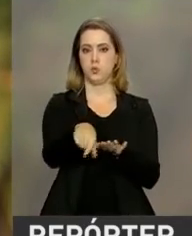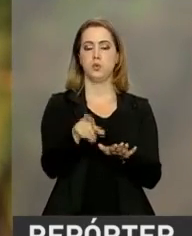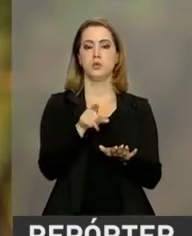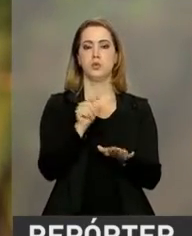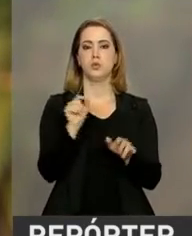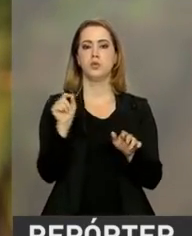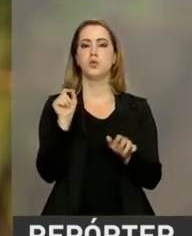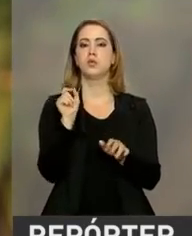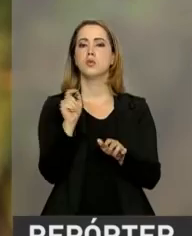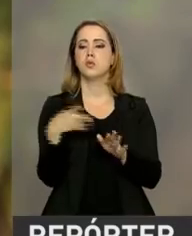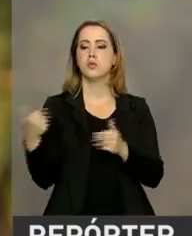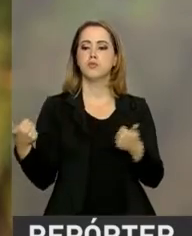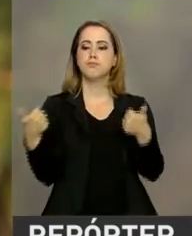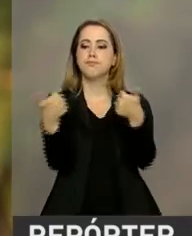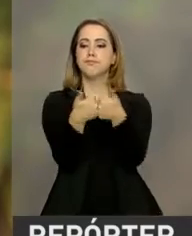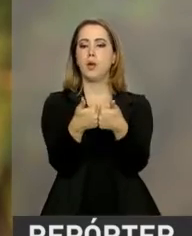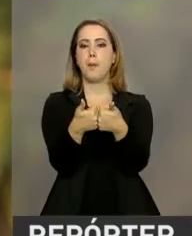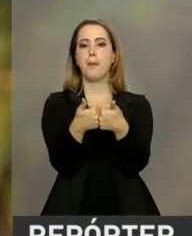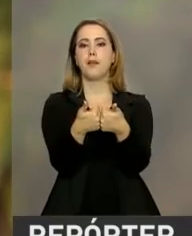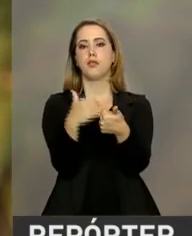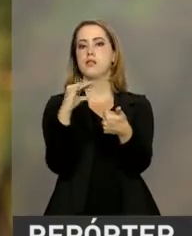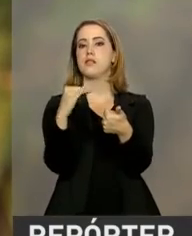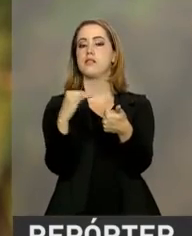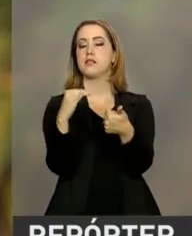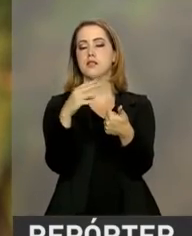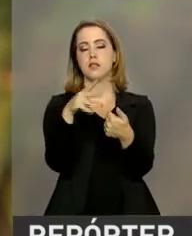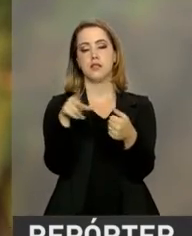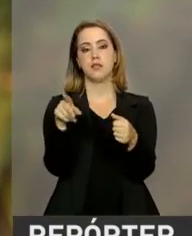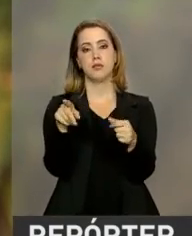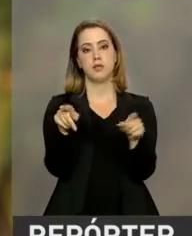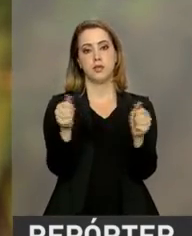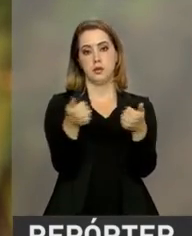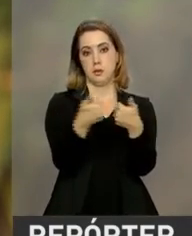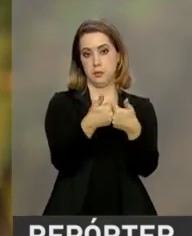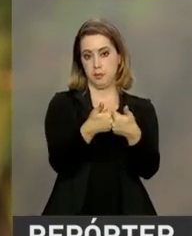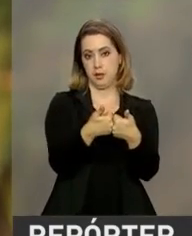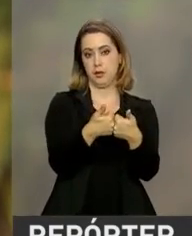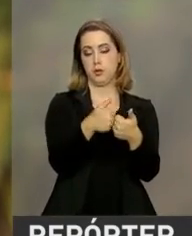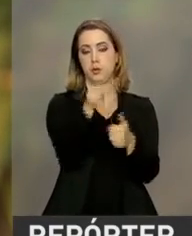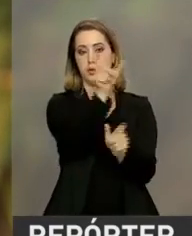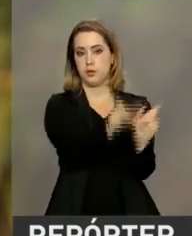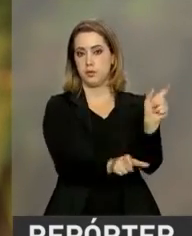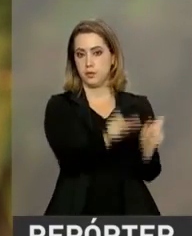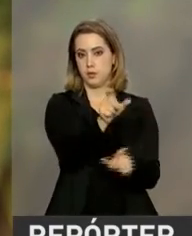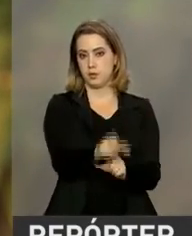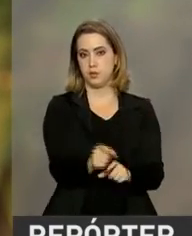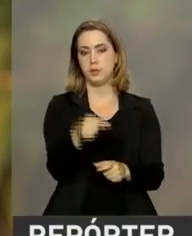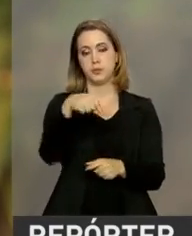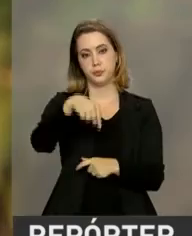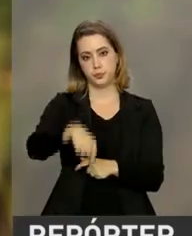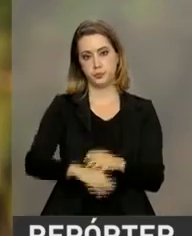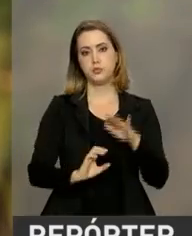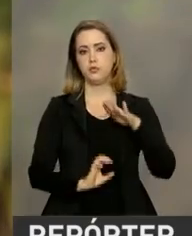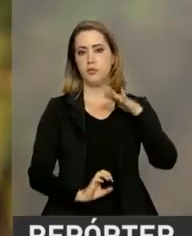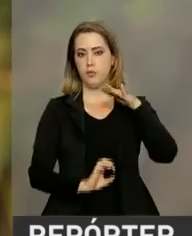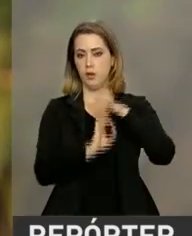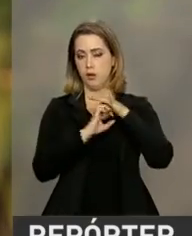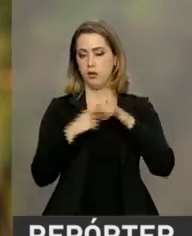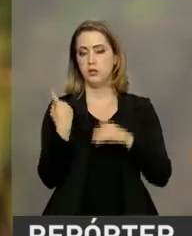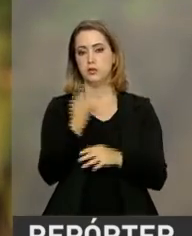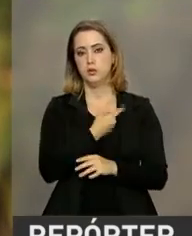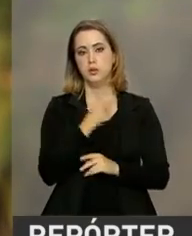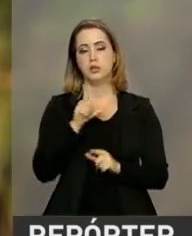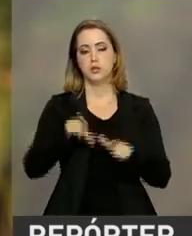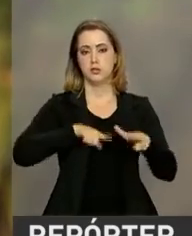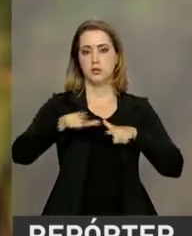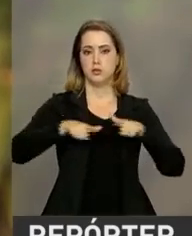isso ela vai aproximar a ciência das pessoas na embrapa hortaliças por exemplo nós estamos fazendo algumas ações